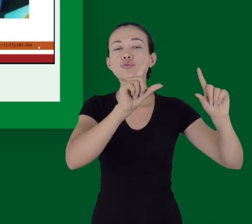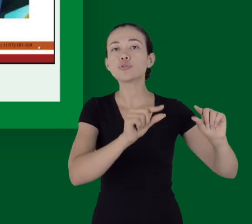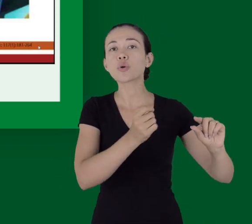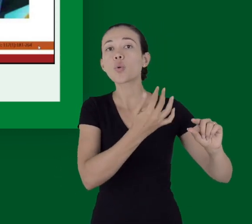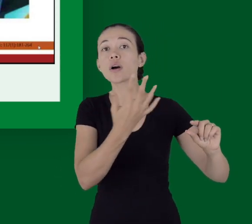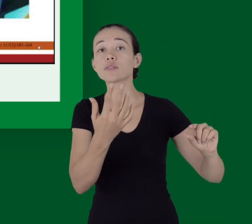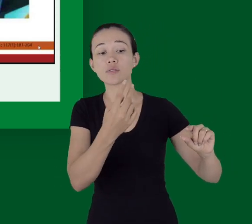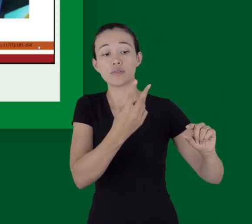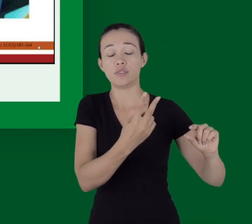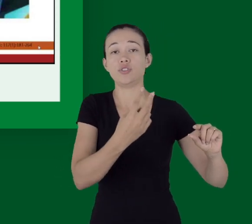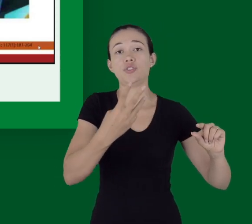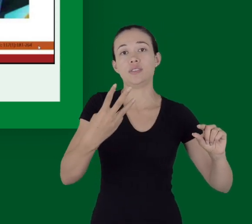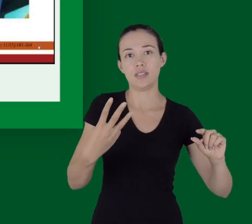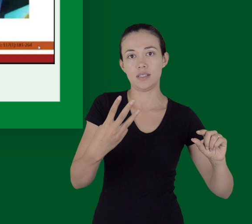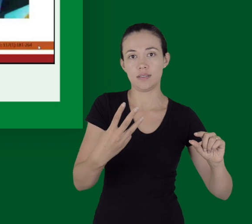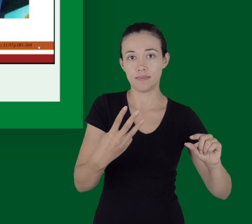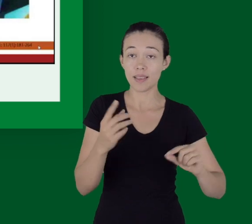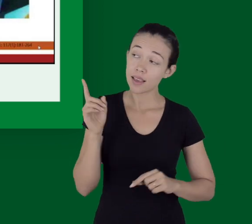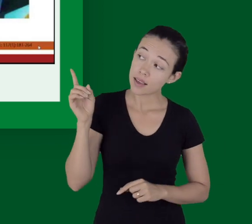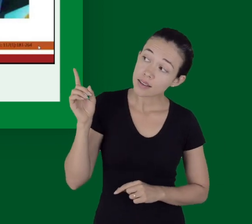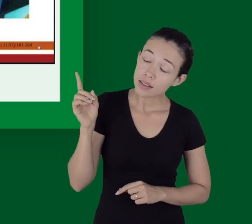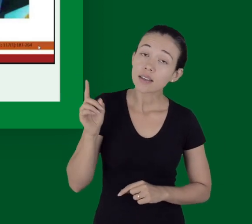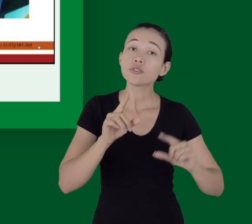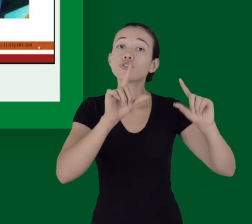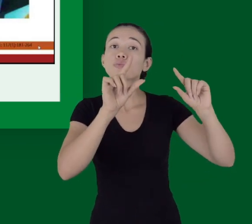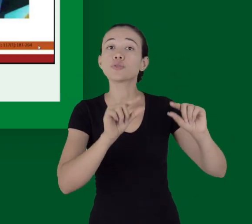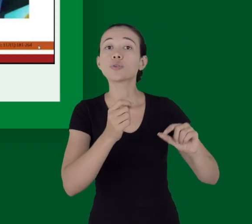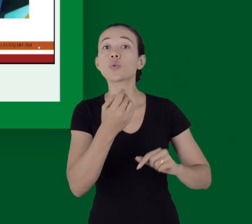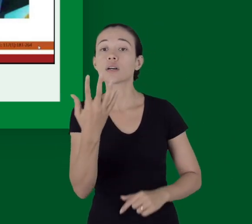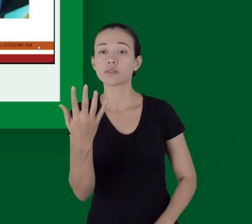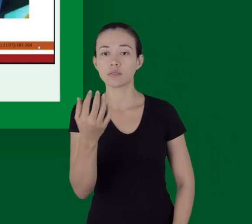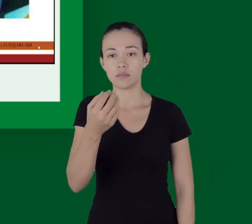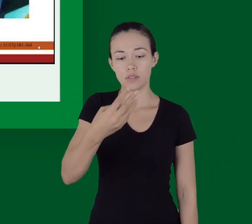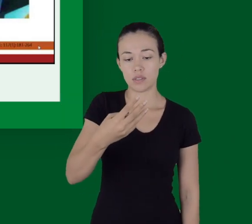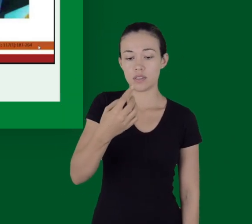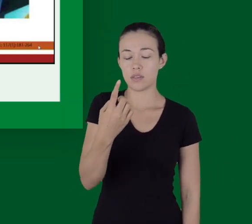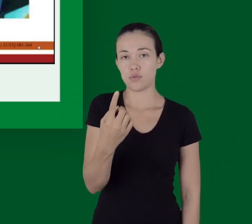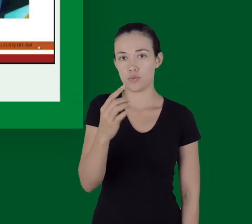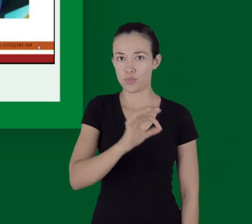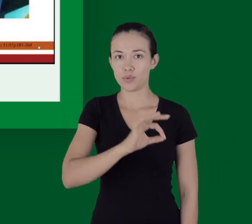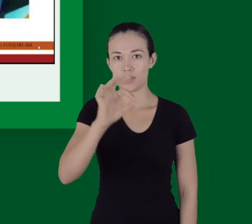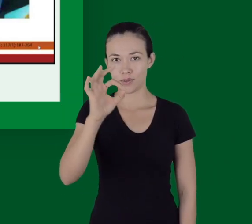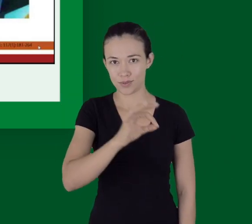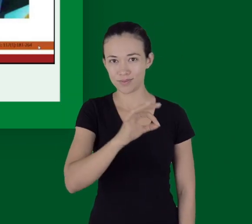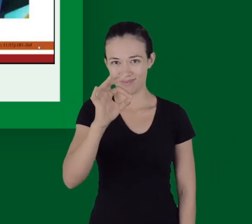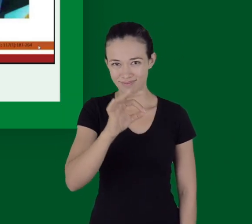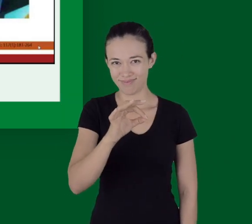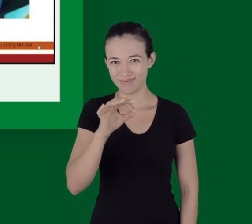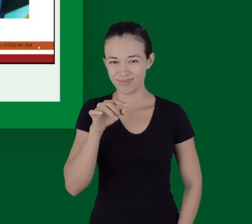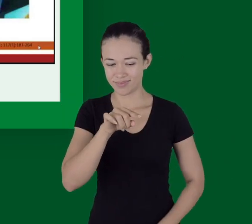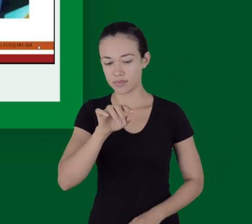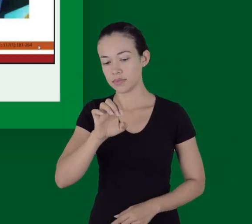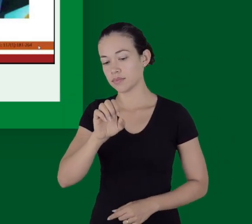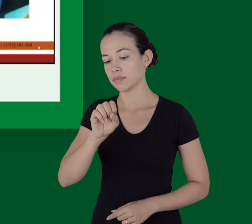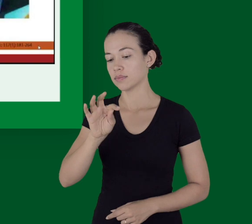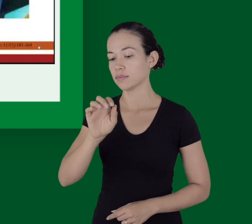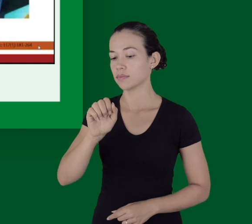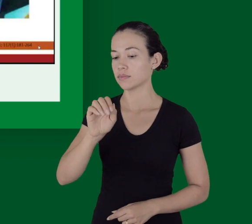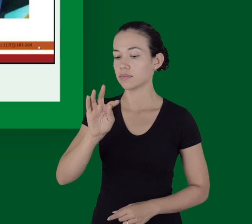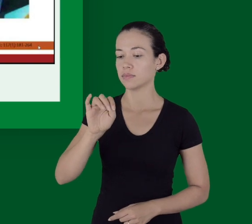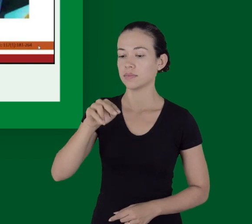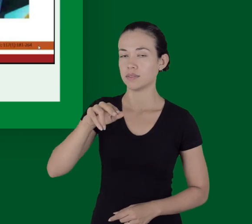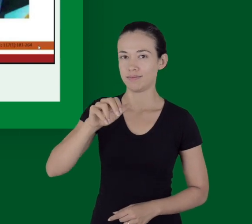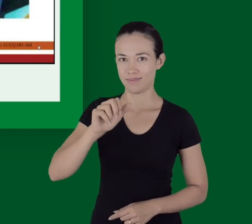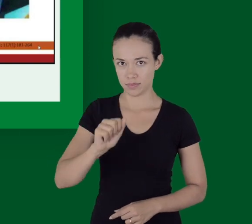mortalidade, e a estatina de uso crônico, ela diminui ainda mais a mortalidade, tá bom? É de uso contínuo para sempre, um paciente